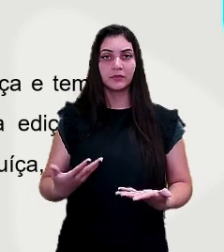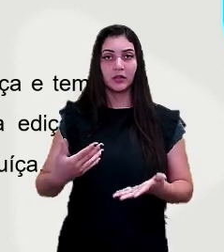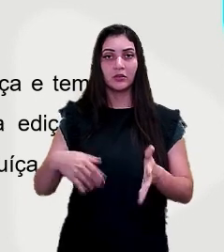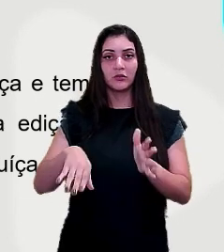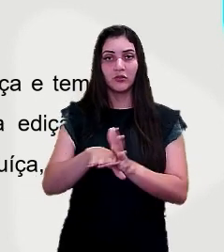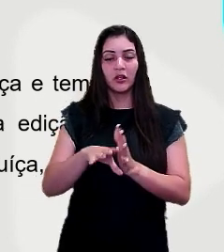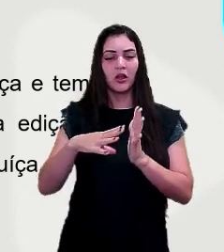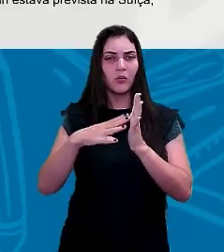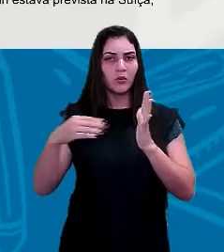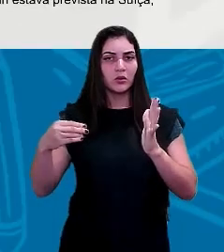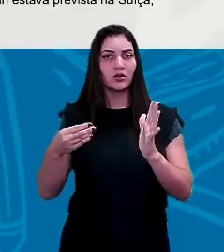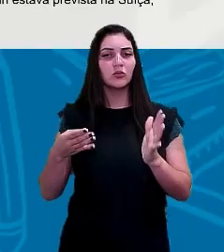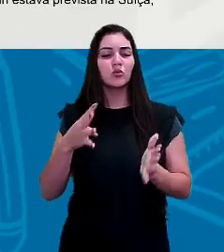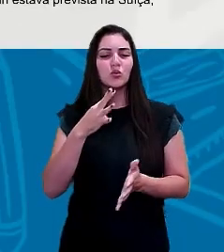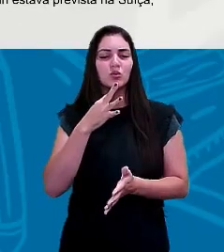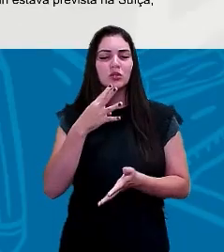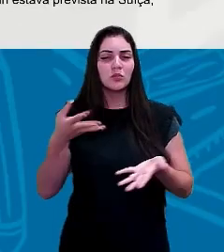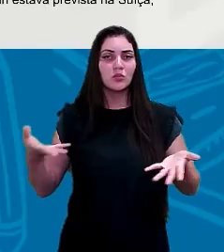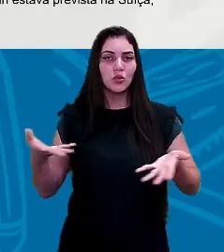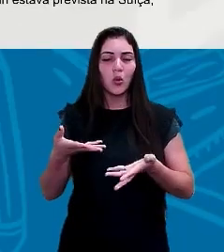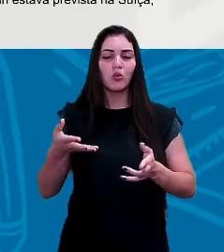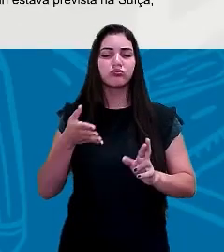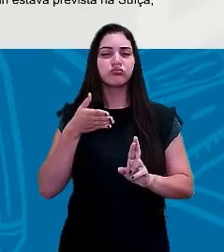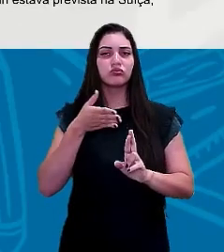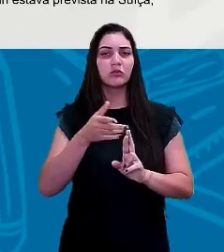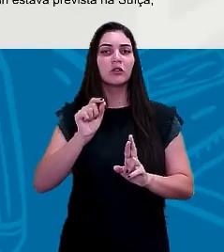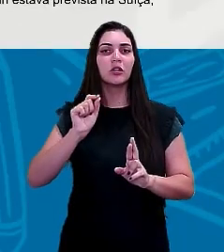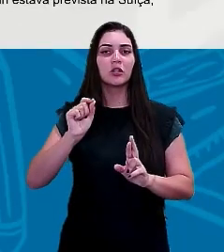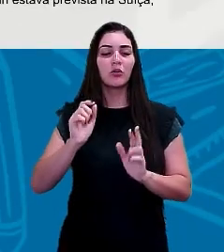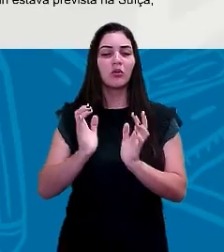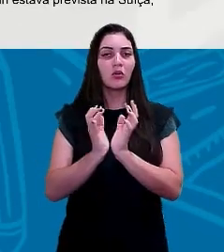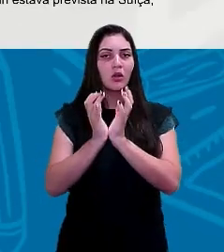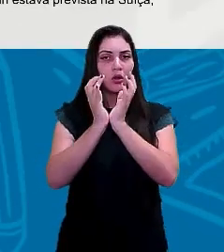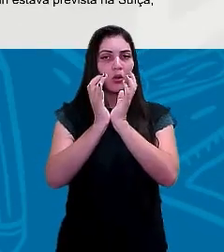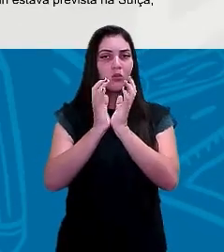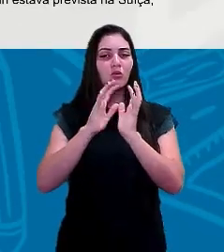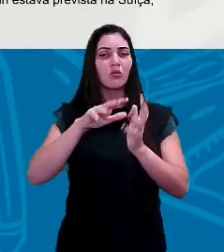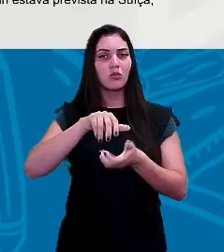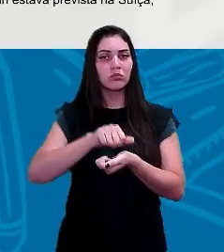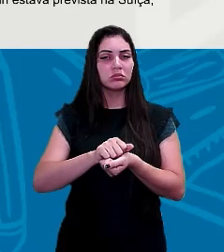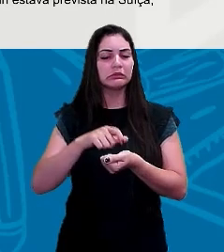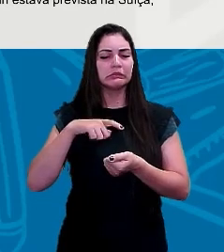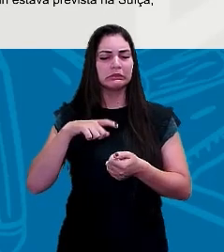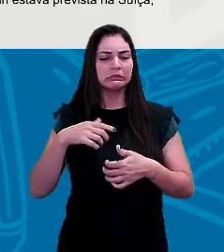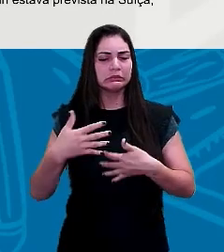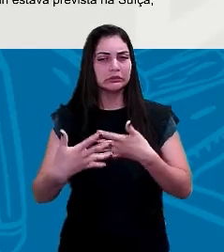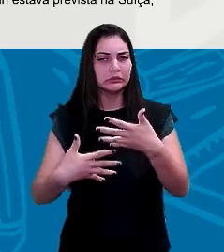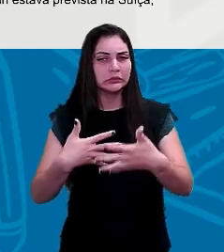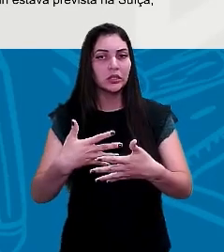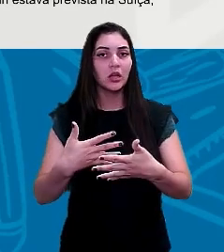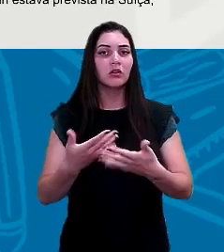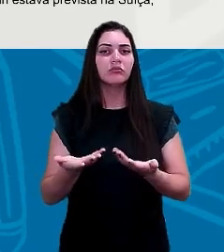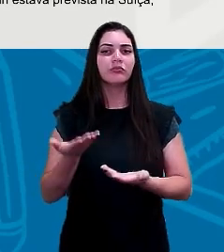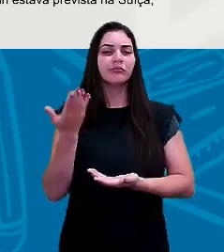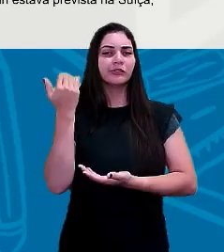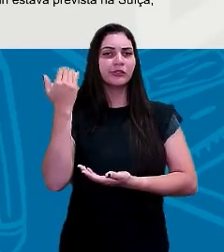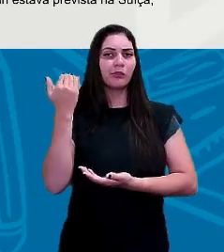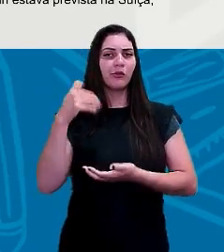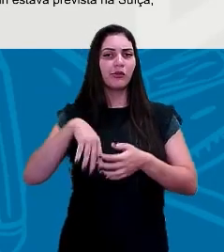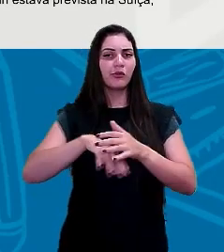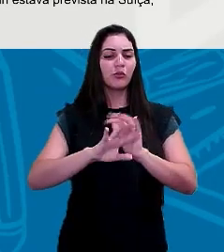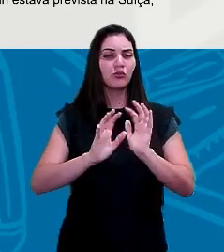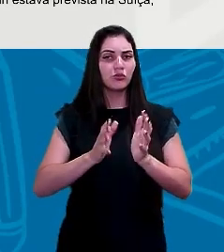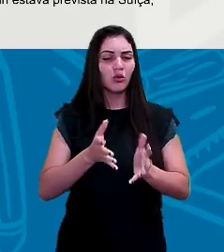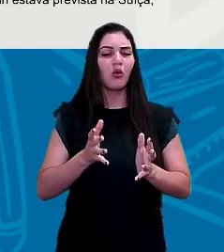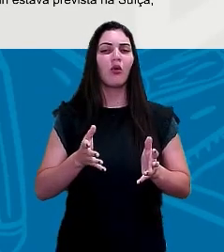chegar ao modelo que conhecemos hoje referente à Copa, foi um processo. Antigamente, os jogos de futebol eram bastante